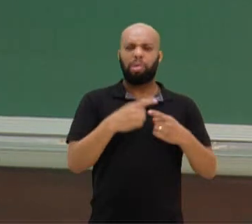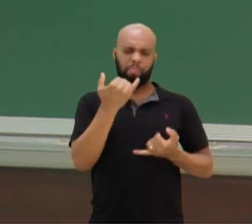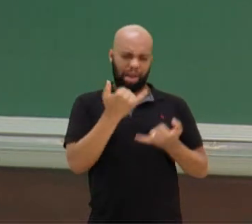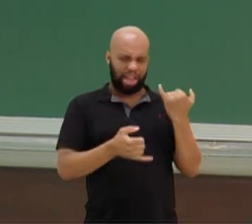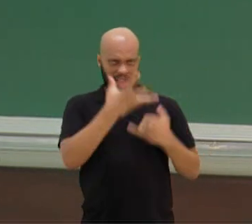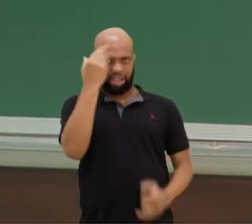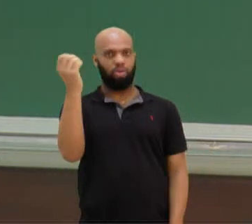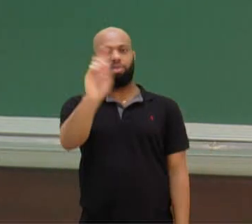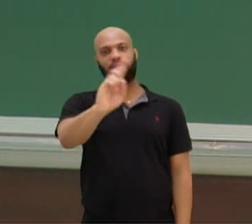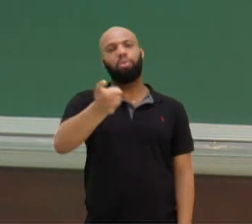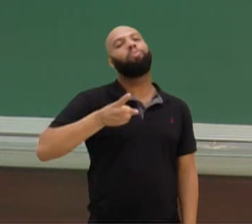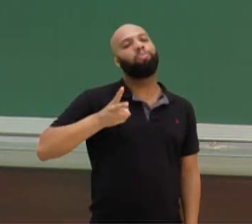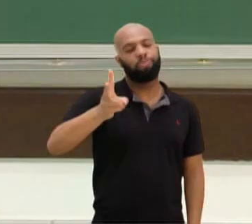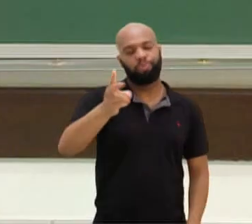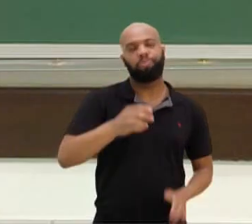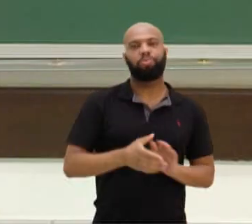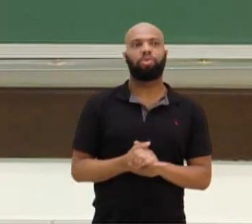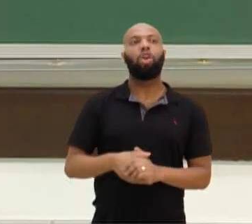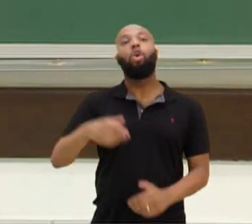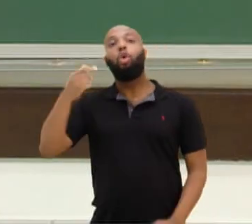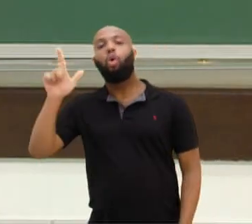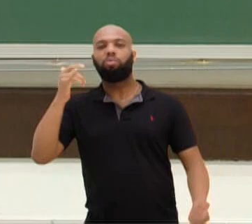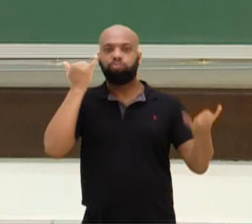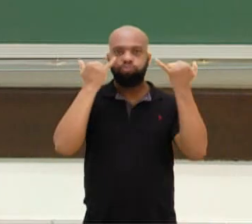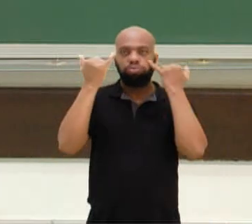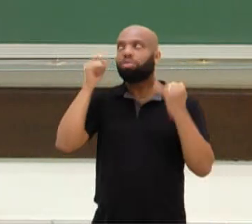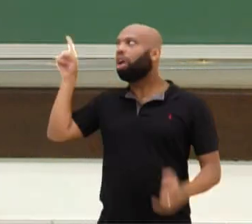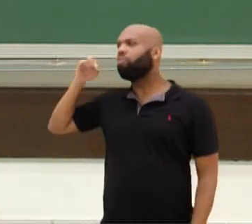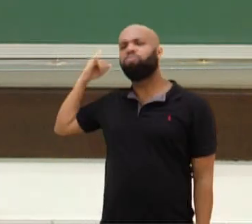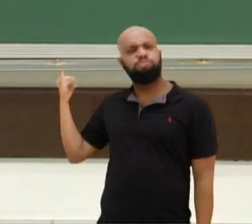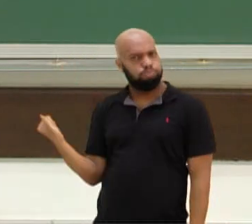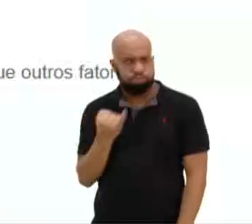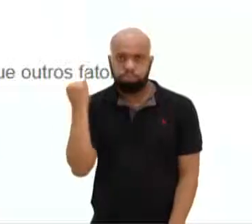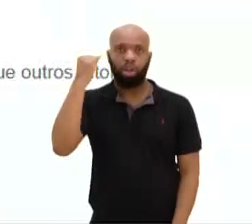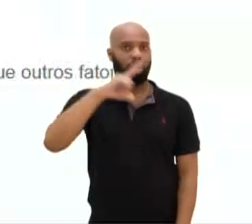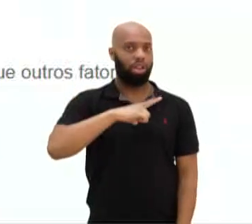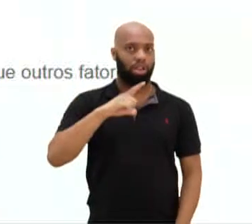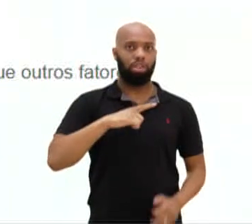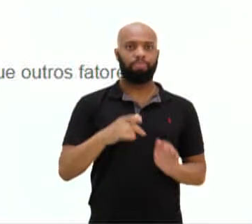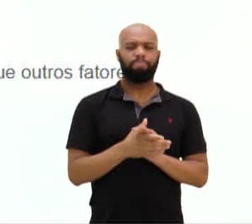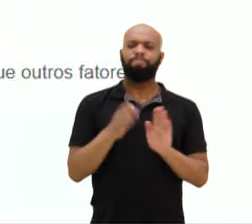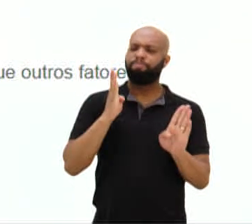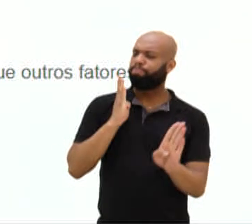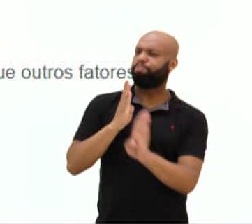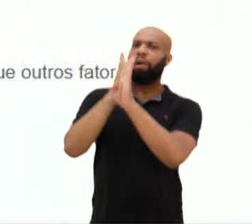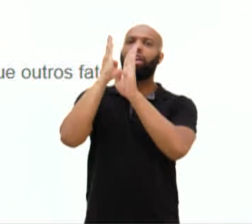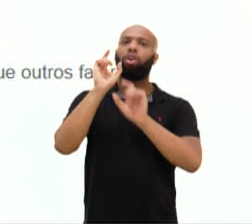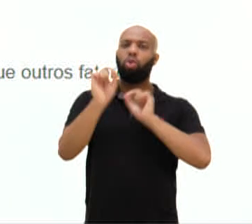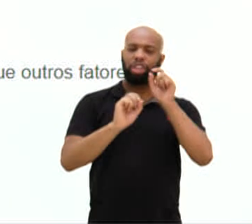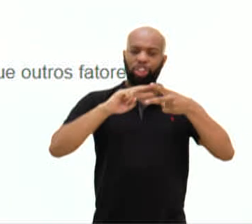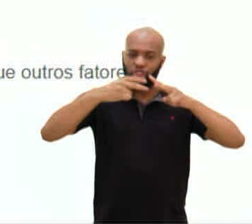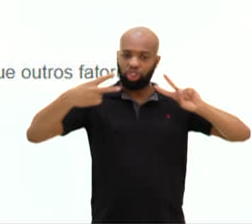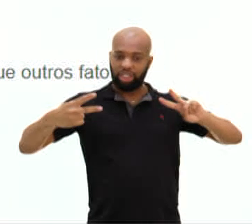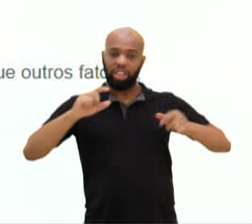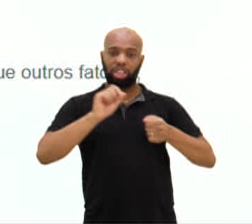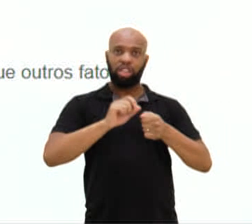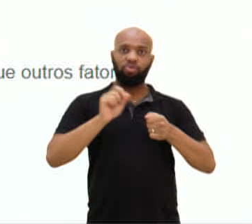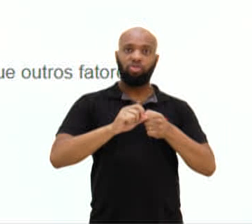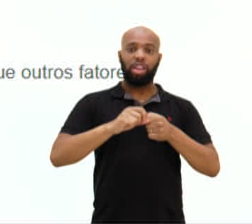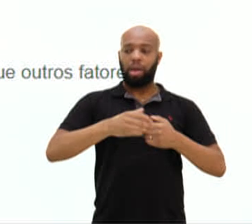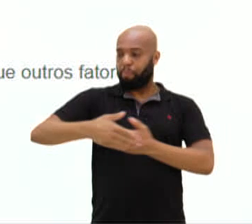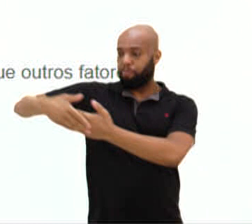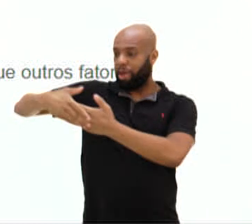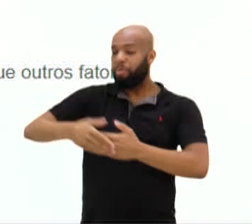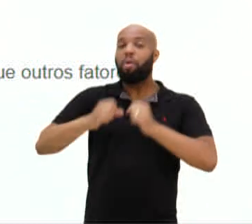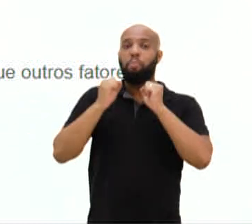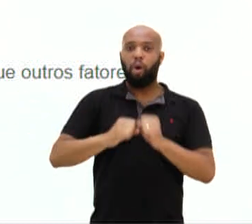esquecido. Outra notícia, essa bem importante, gente. Identificados fatores genéticos que tornam bebês suscetíveis